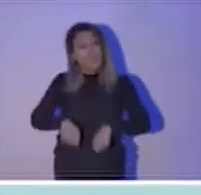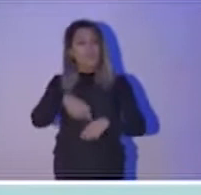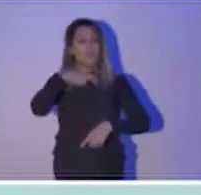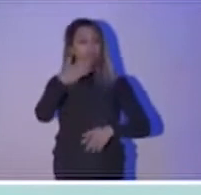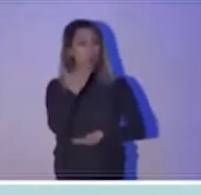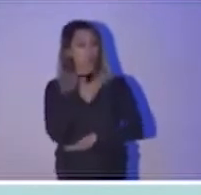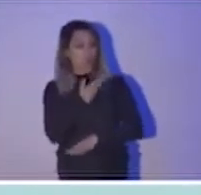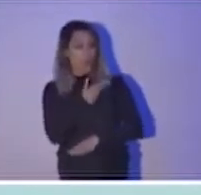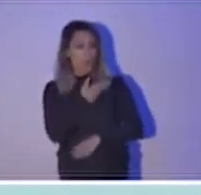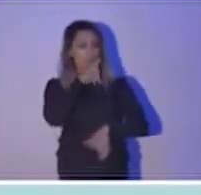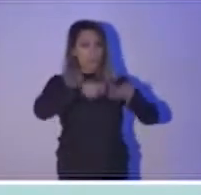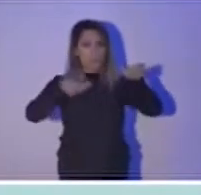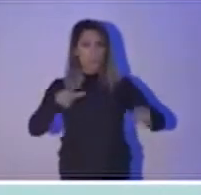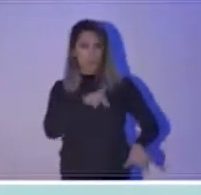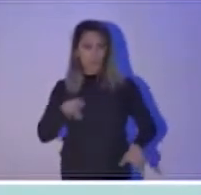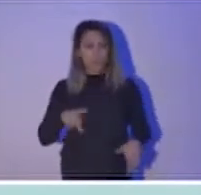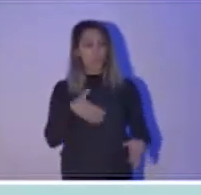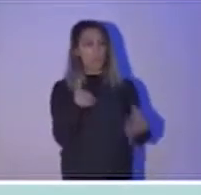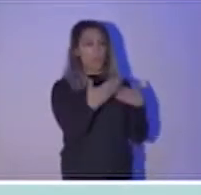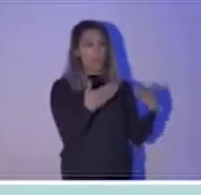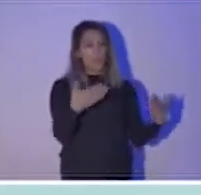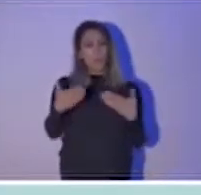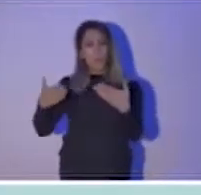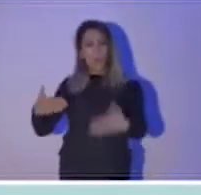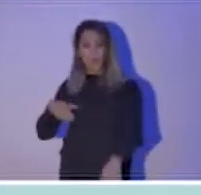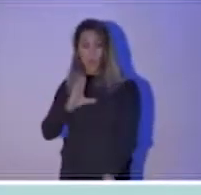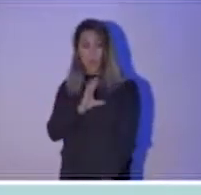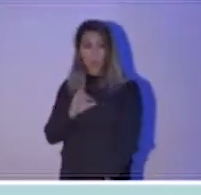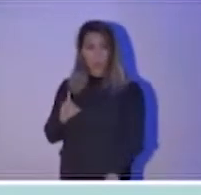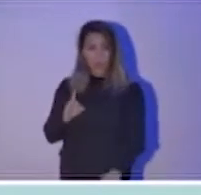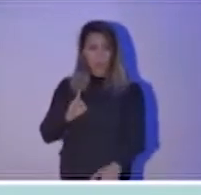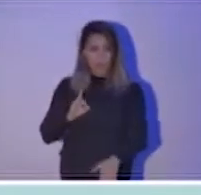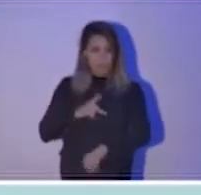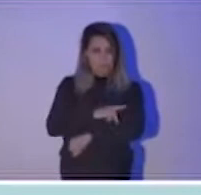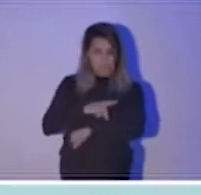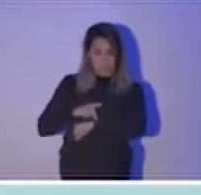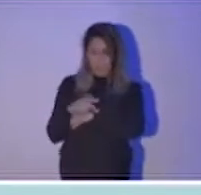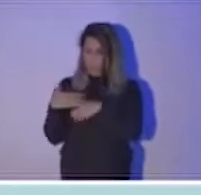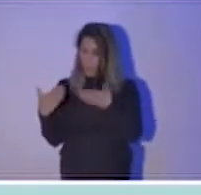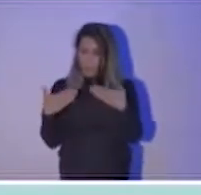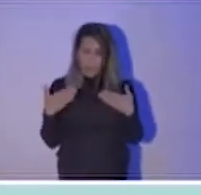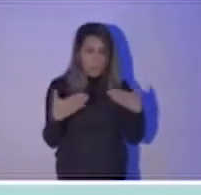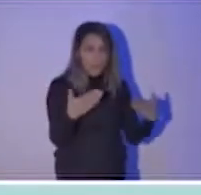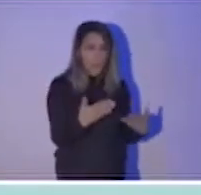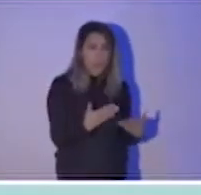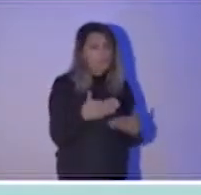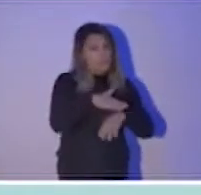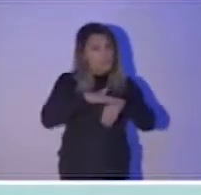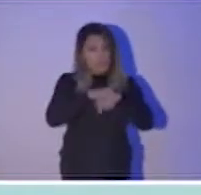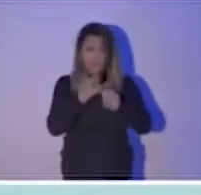com os meus pares. Eu carrego isso para discutir com o coordenador pedagógico. Para que serve a avaliação de